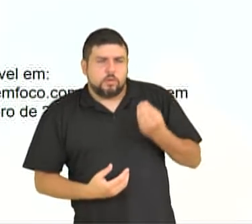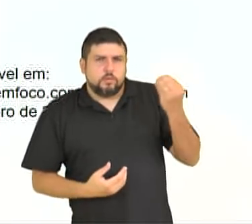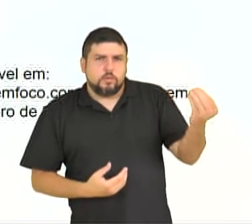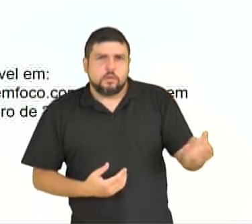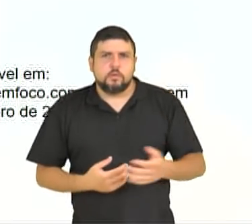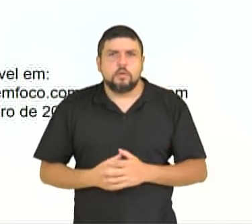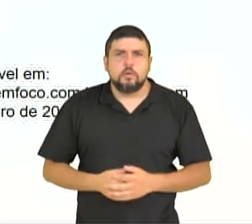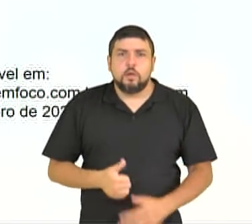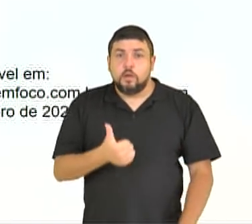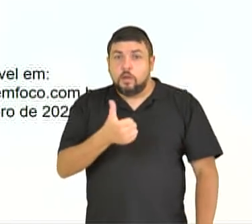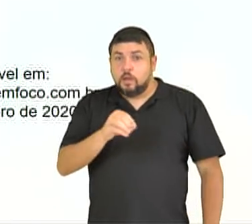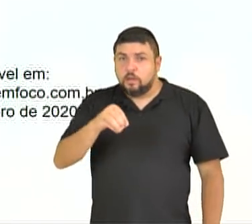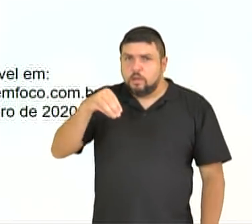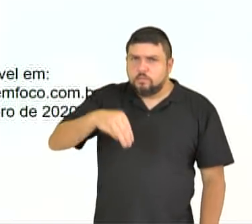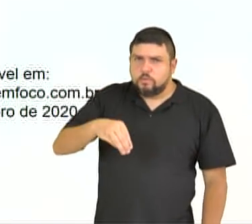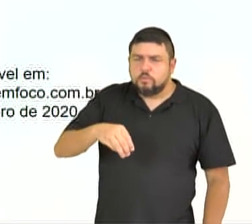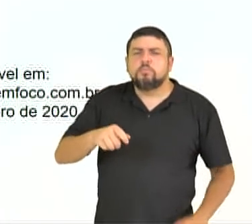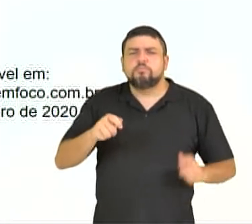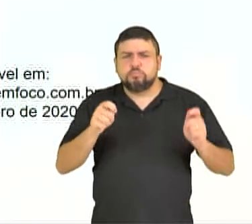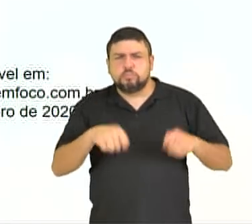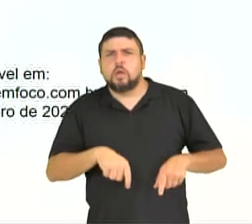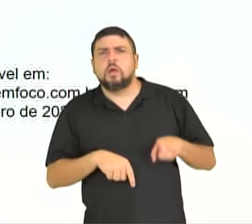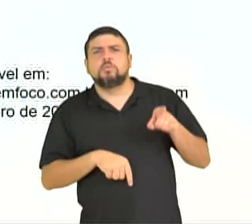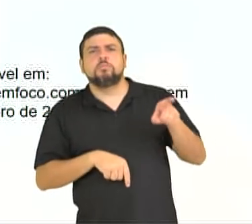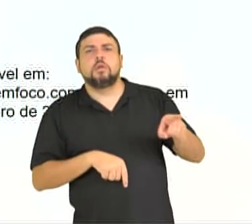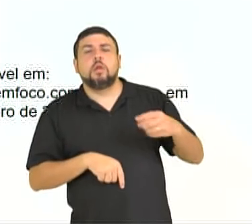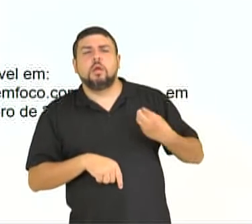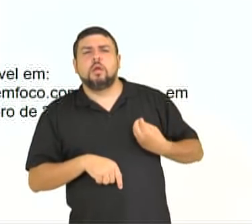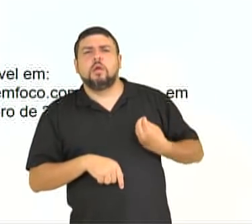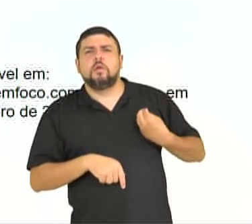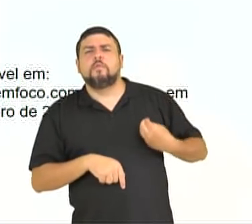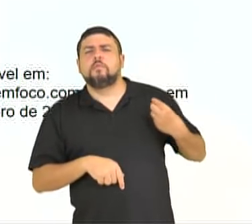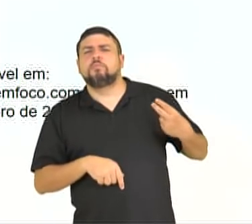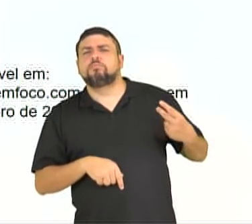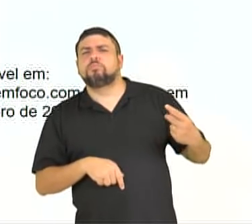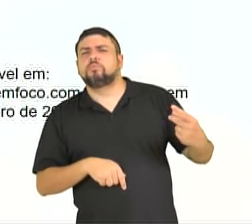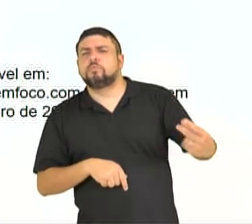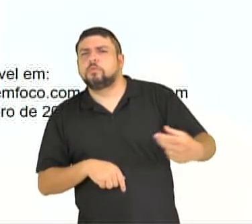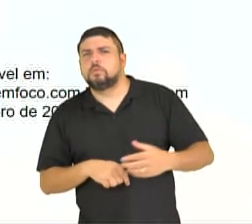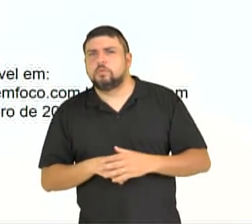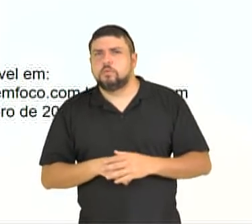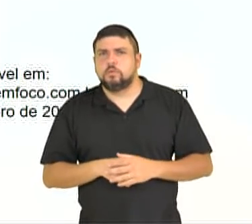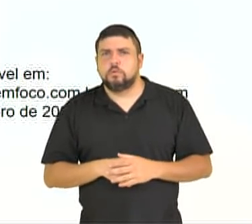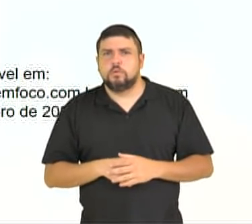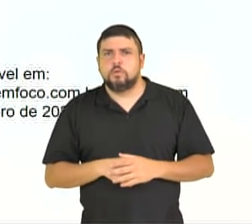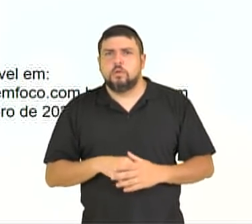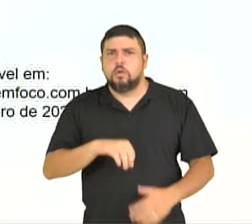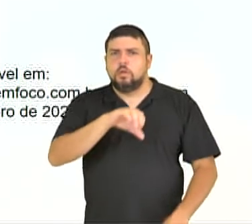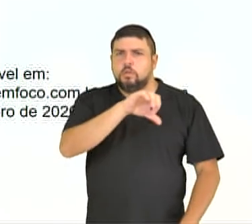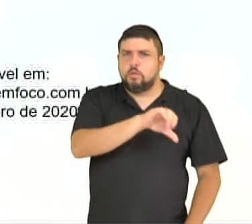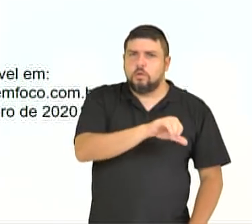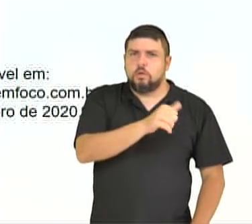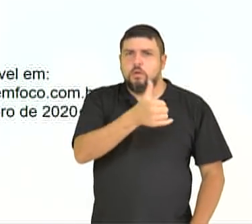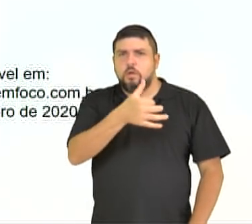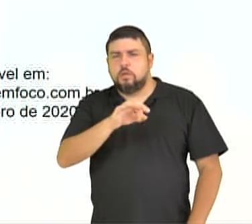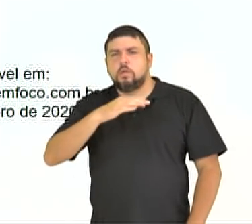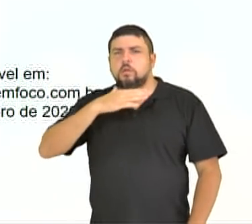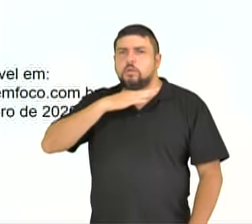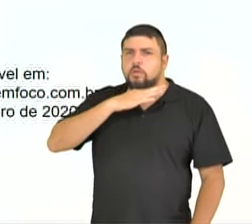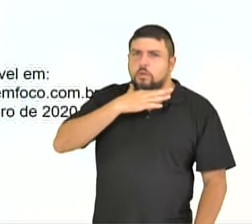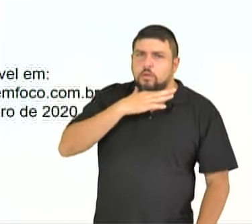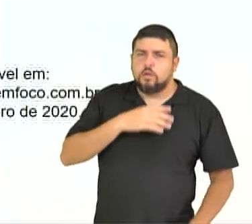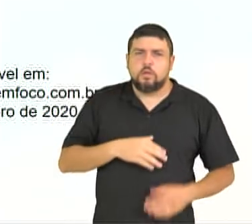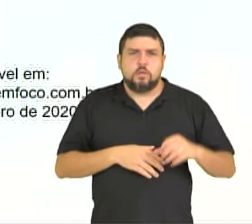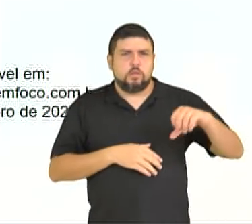seu tempo podem durar uma vida inteira para quem precisa. 9 e 10 de março, das 9 às 16